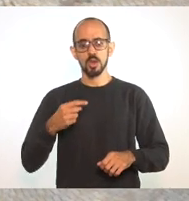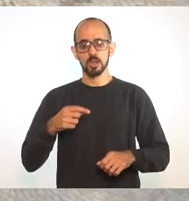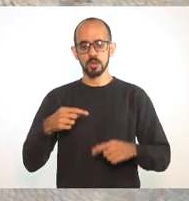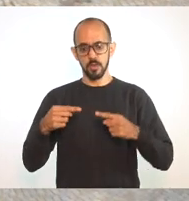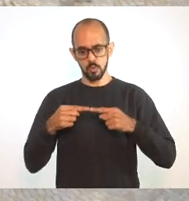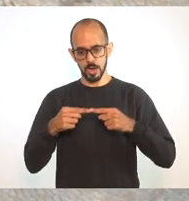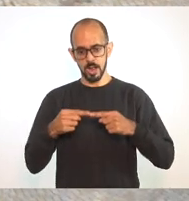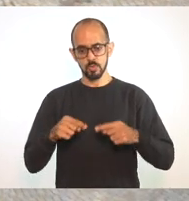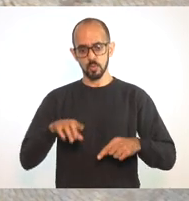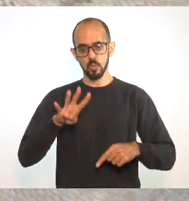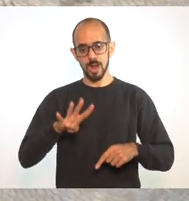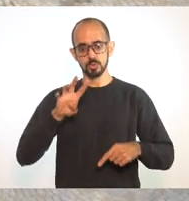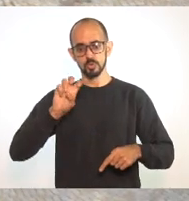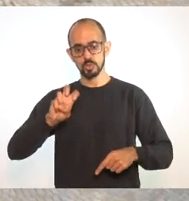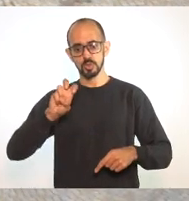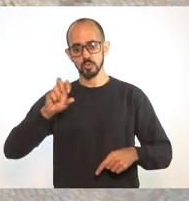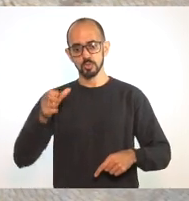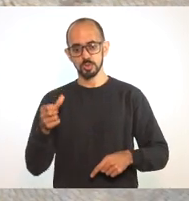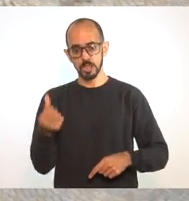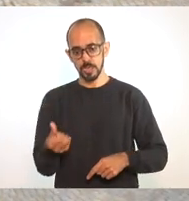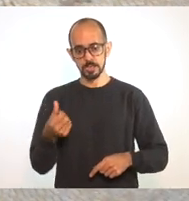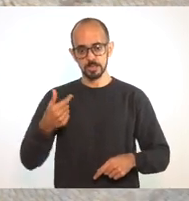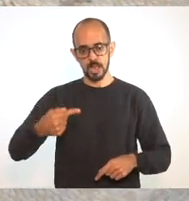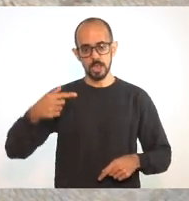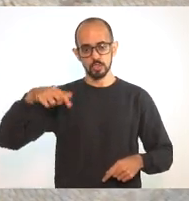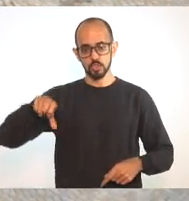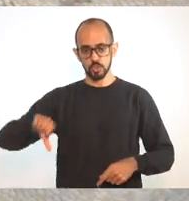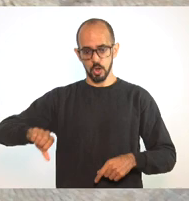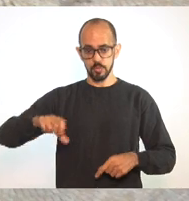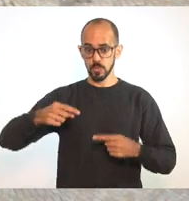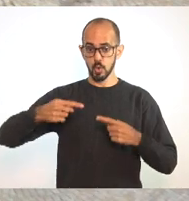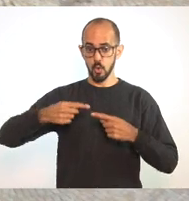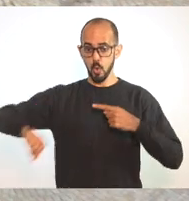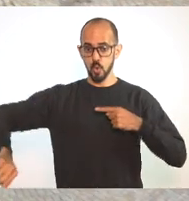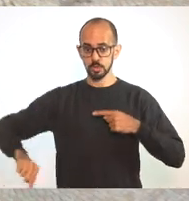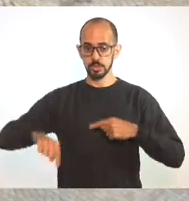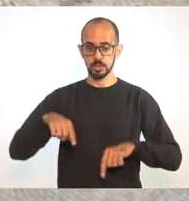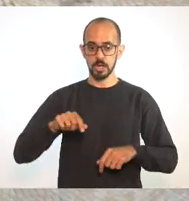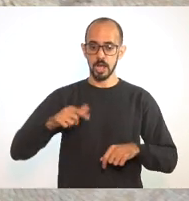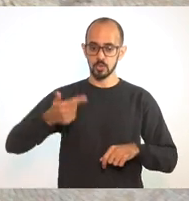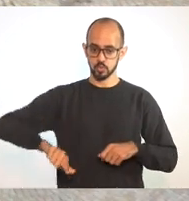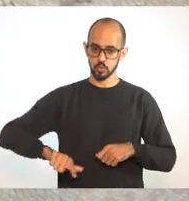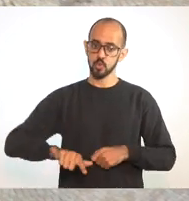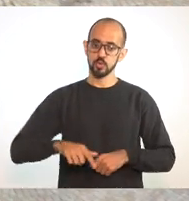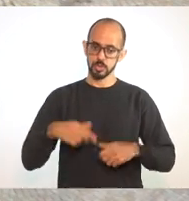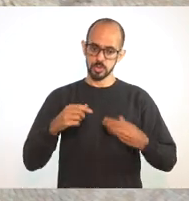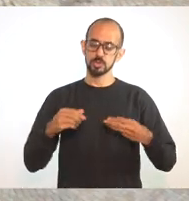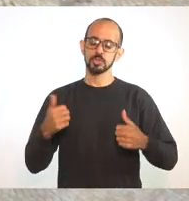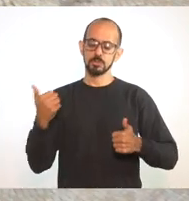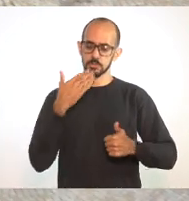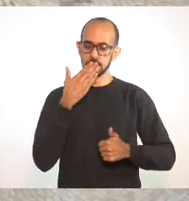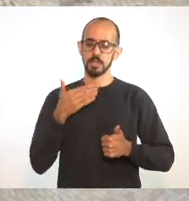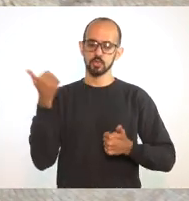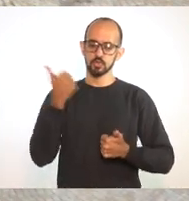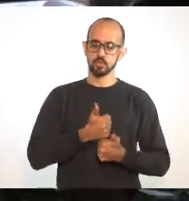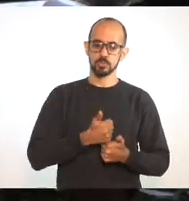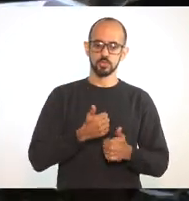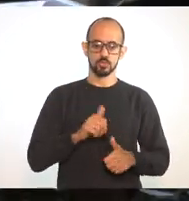5, 6, 7 e 9, contrárias às demais emendas, concluindo por substitutivo, pedindo forma final de